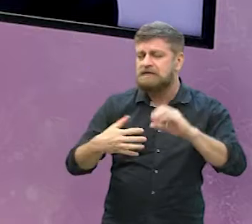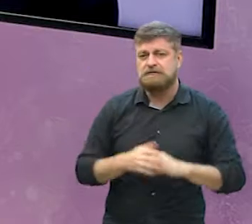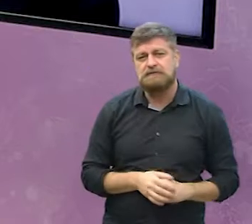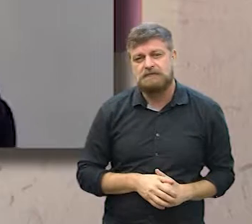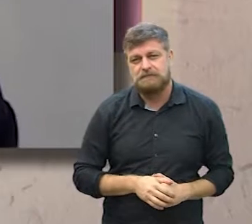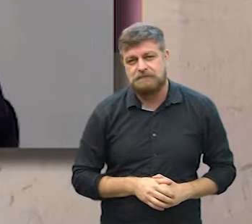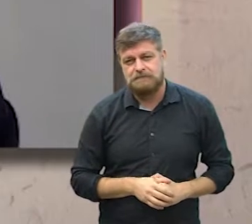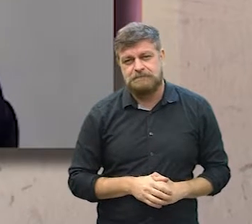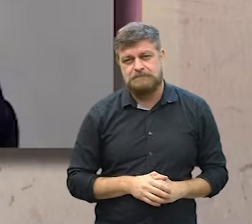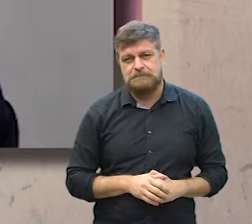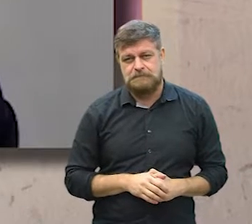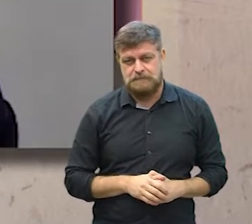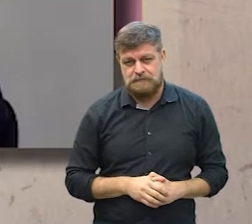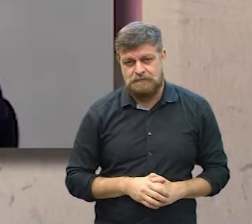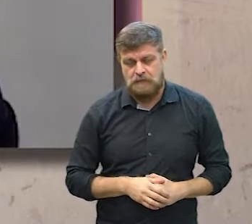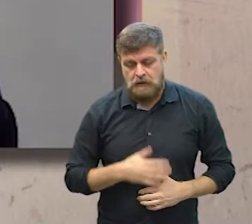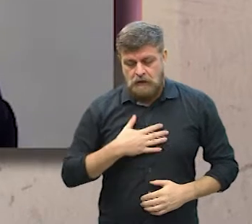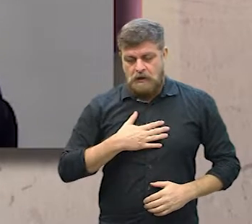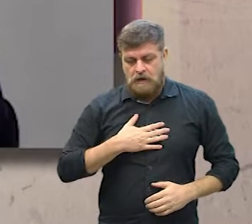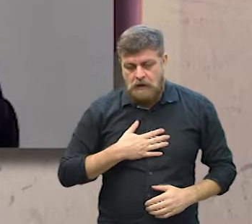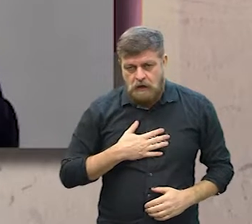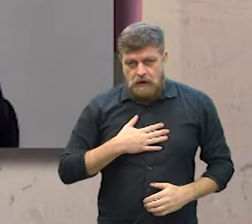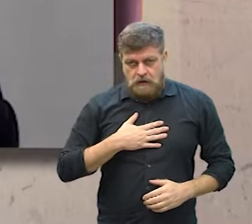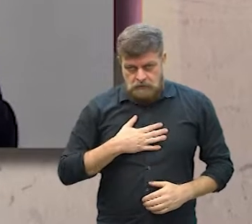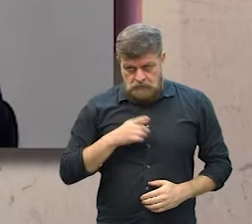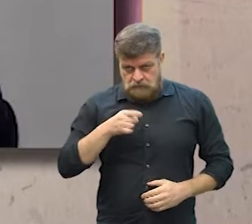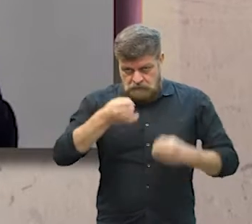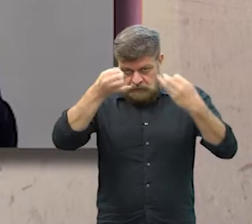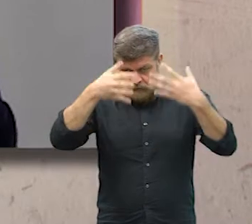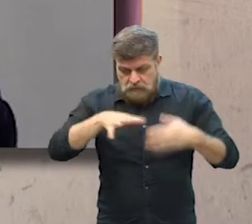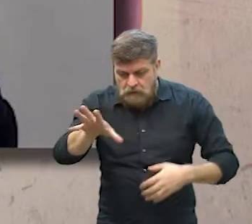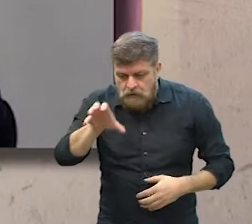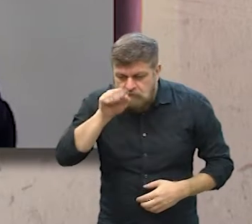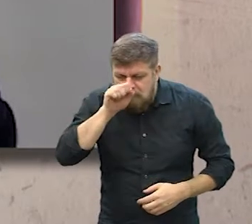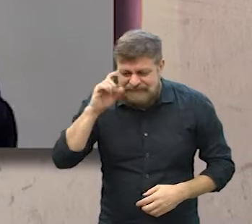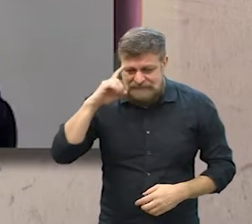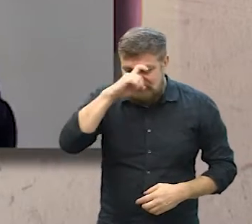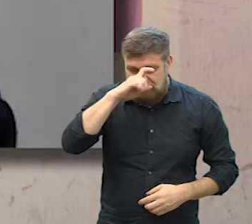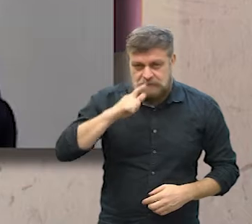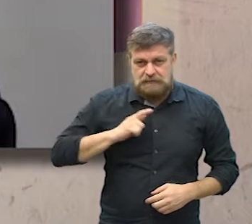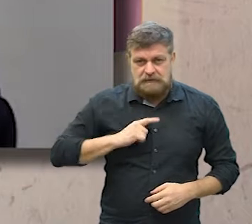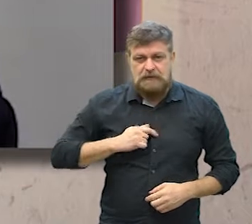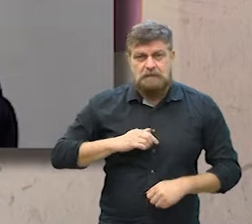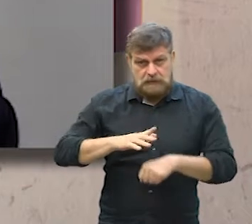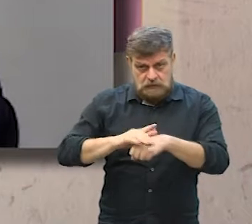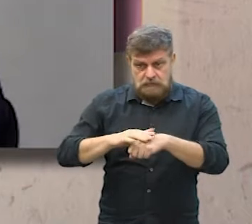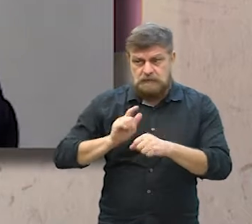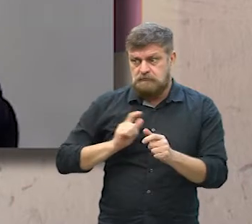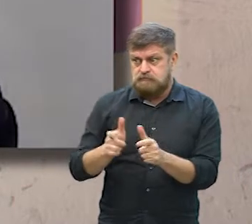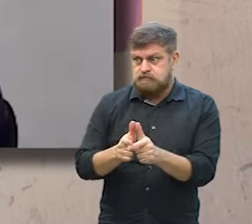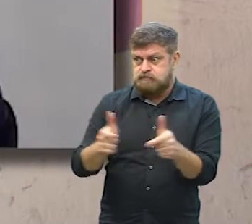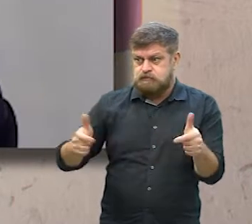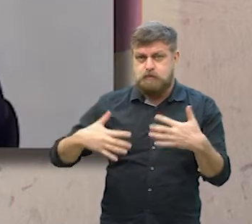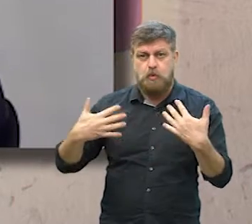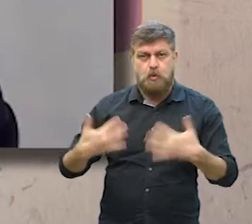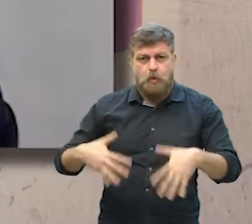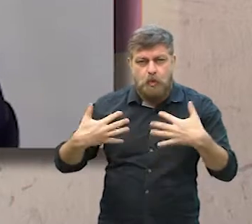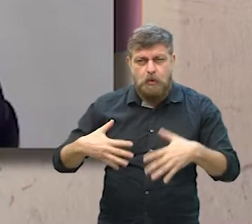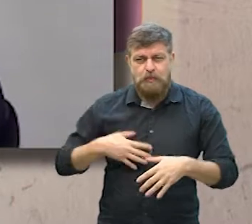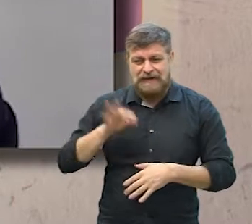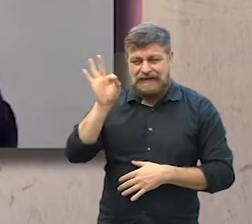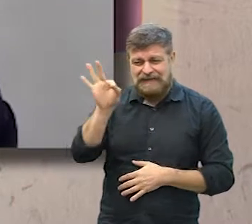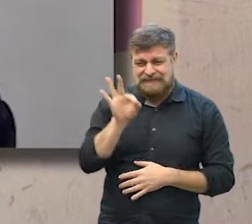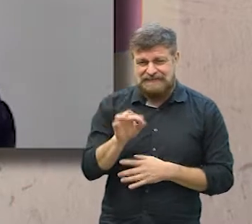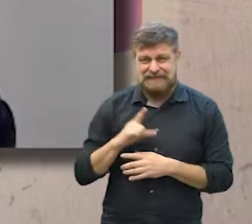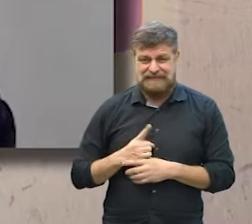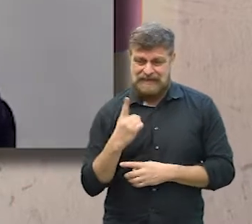características? Então, a asma é uma doença, como você salientou muito bem, muito frequente, né? A estatística é realmente que